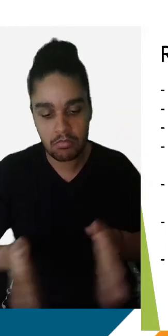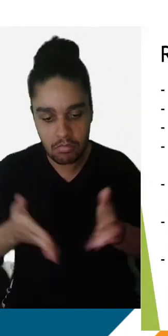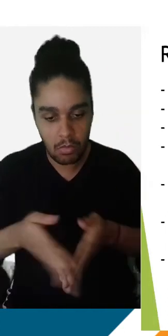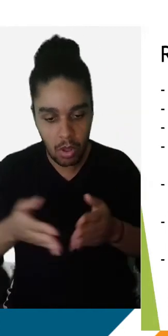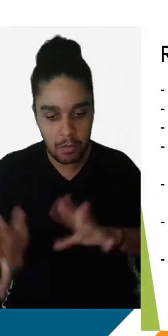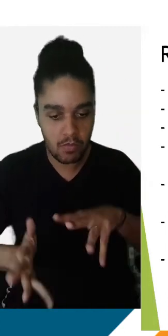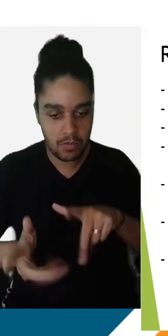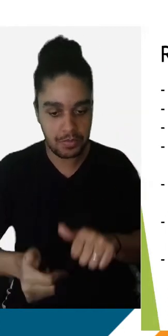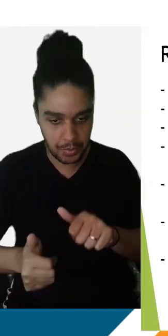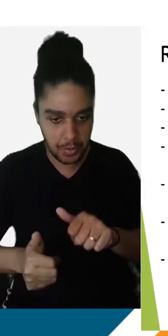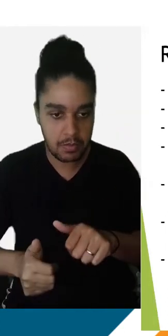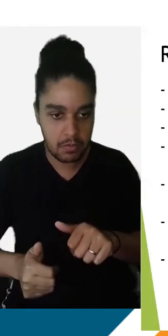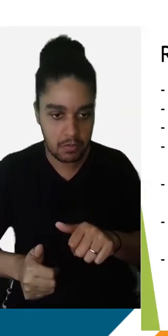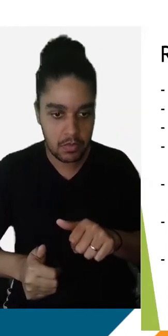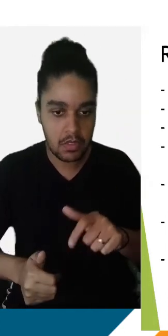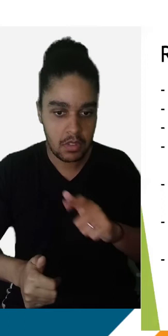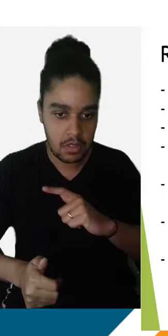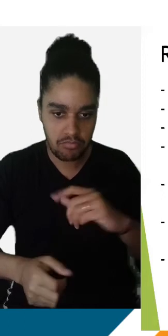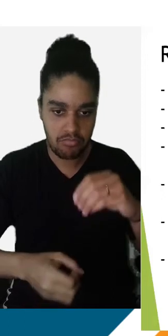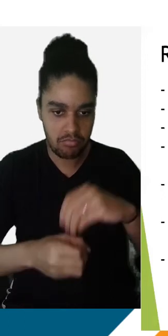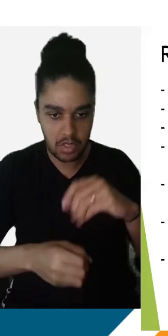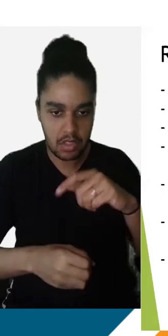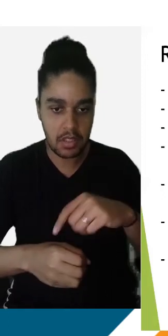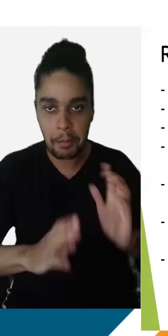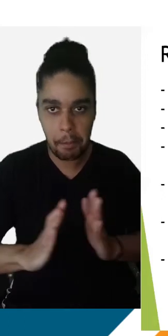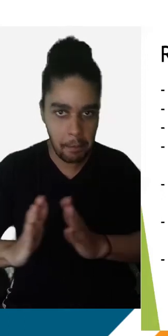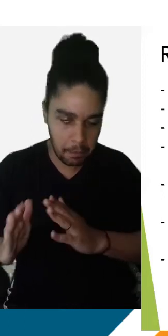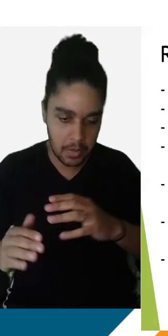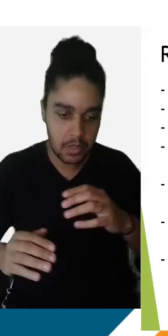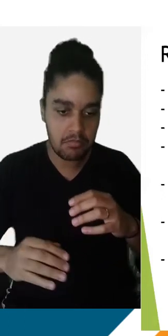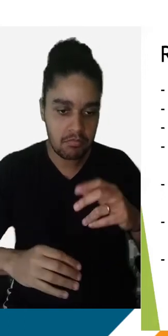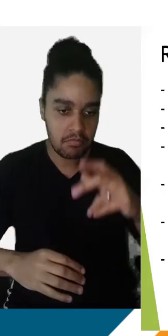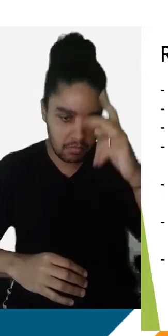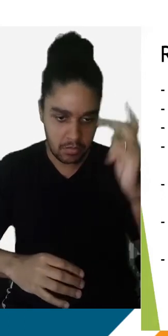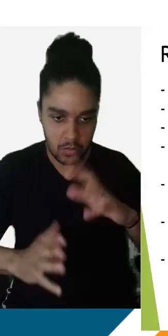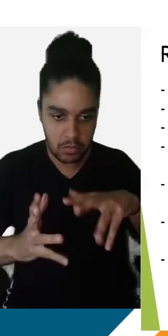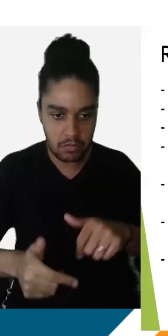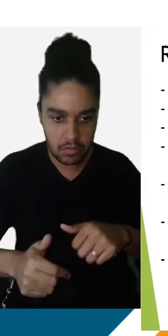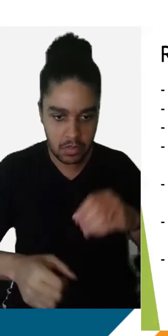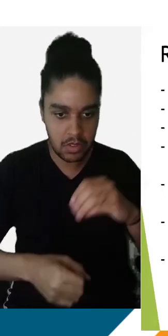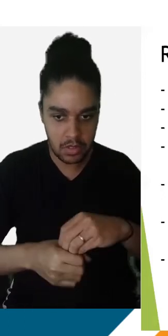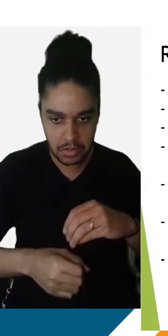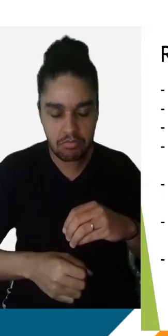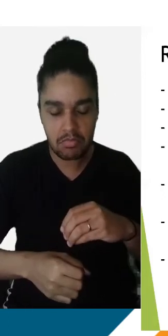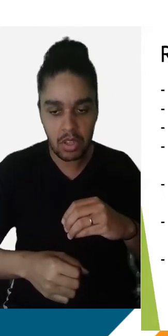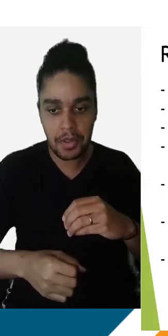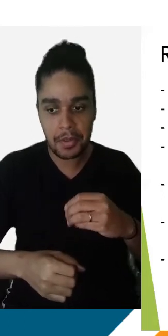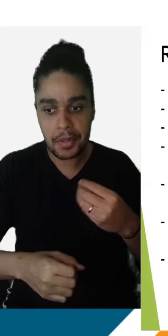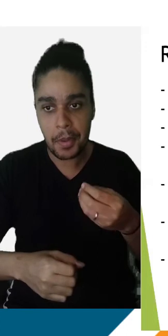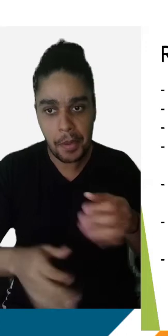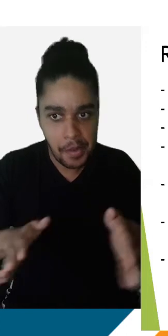no mundo, beleza? Que compõe aquela parcela da população mundial que está vivendo na miséria dentro do